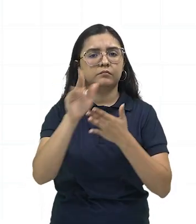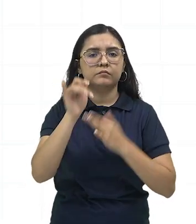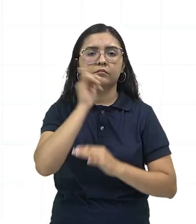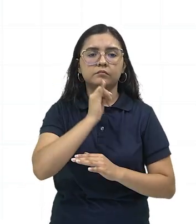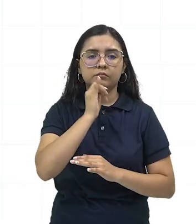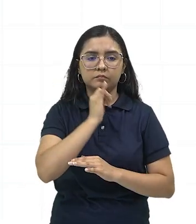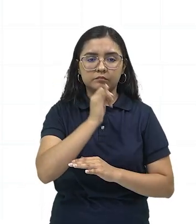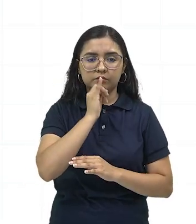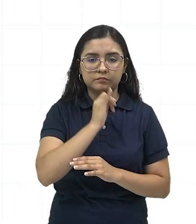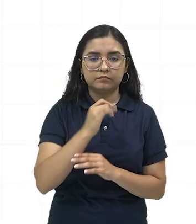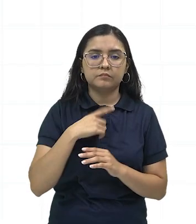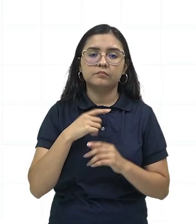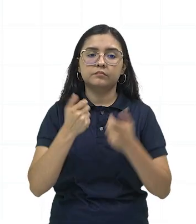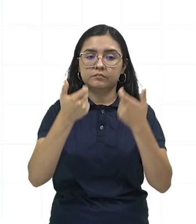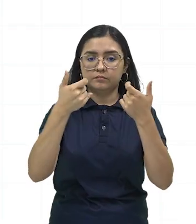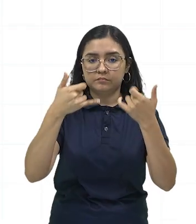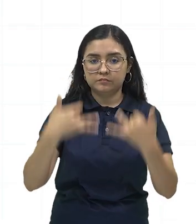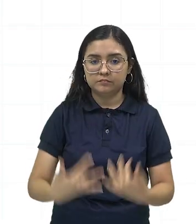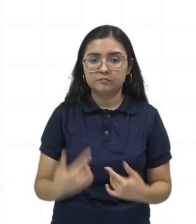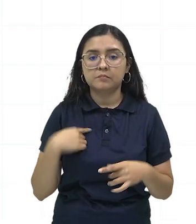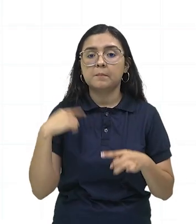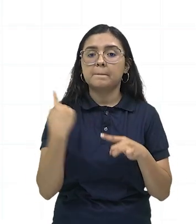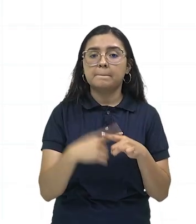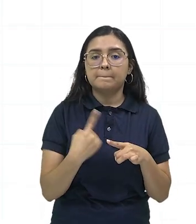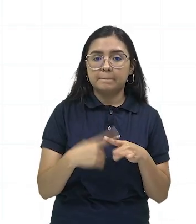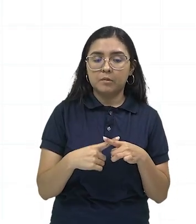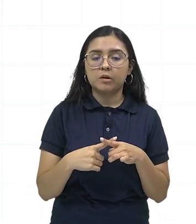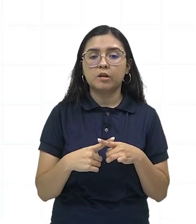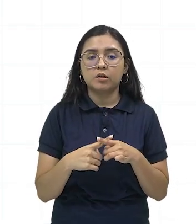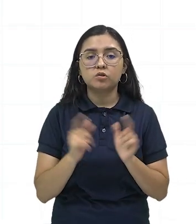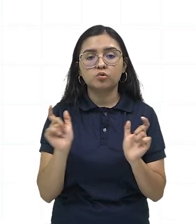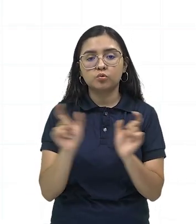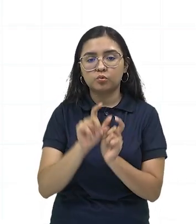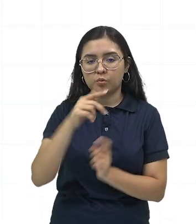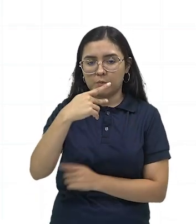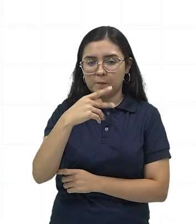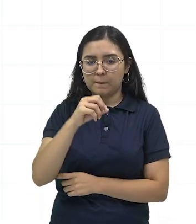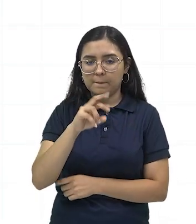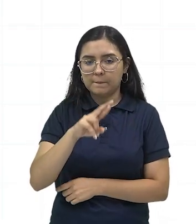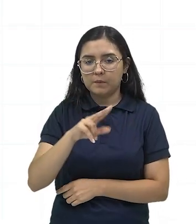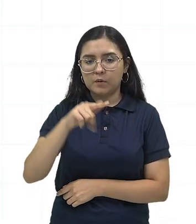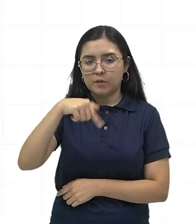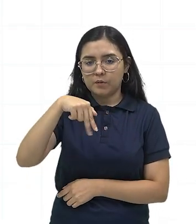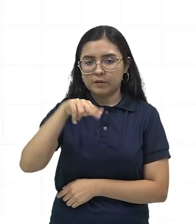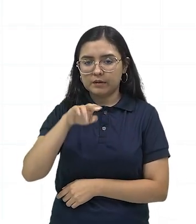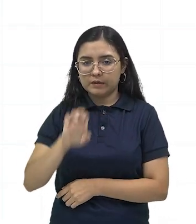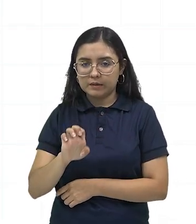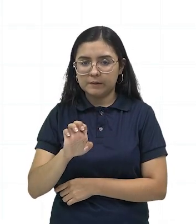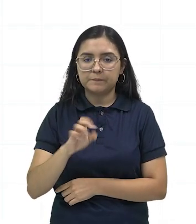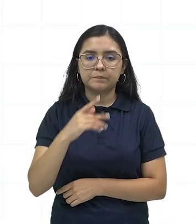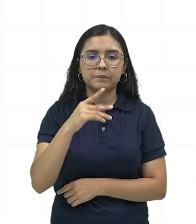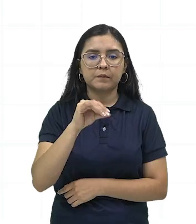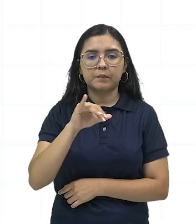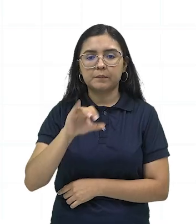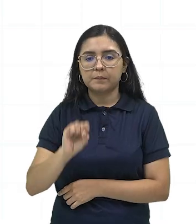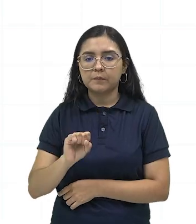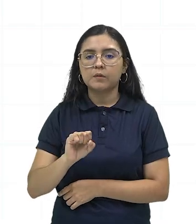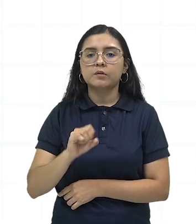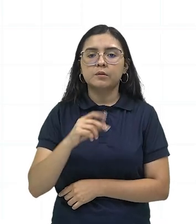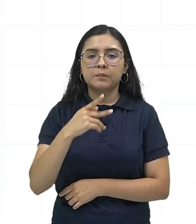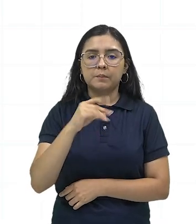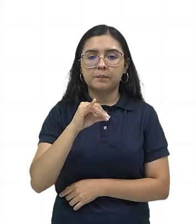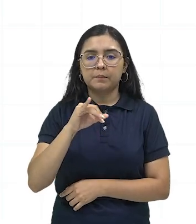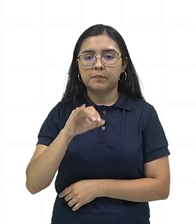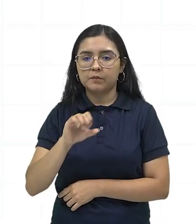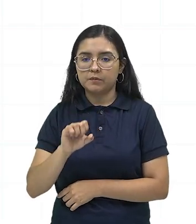tipo de sentido, nas explicativas. Porque junto, né? O porquê junto. Pois que, já que, uma